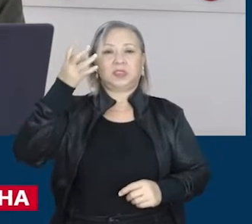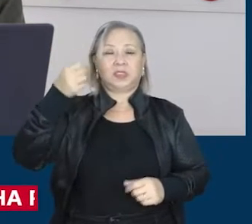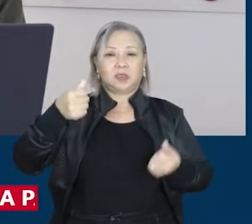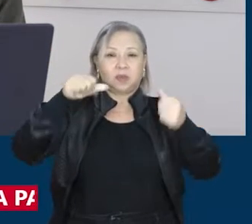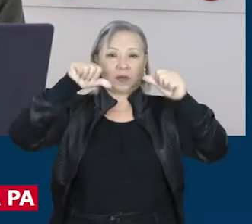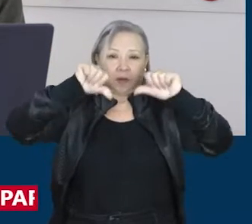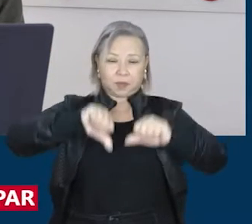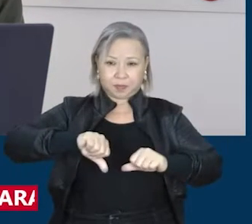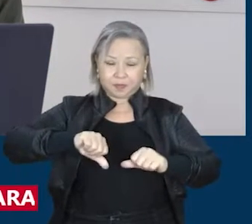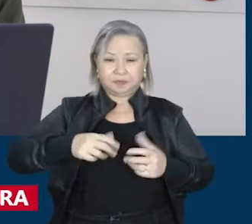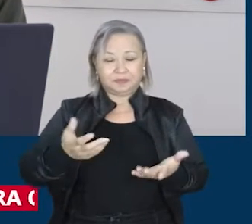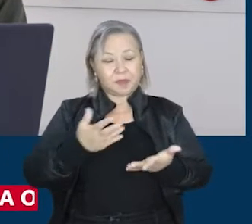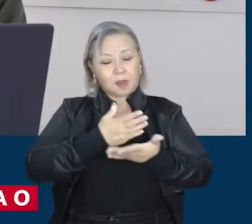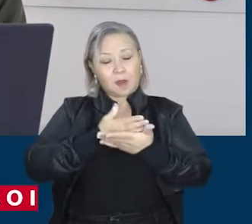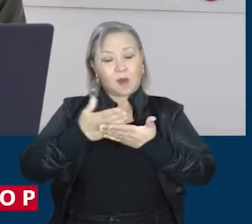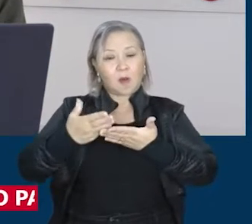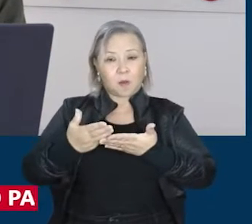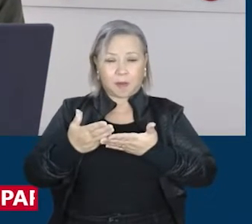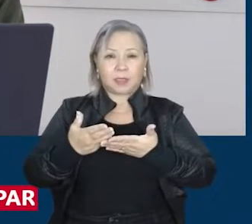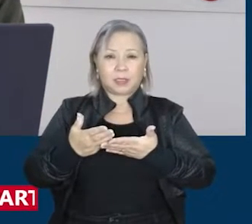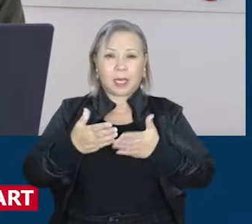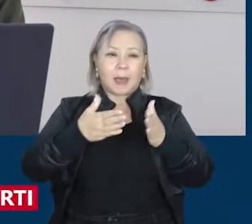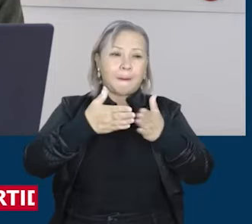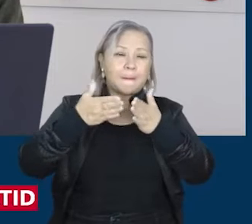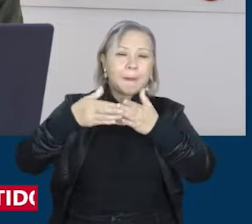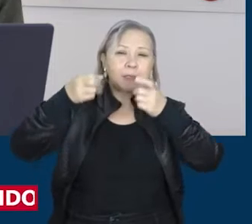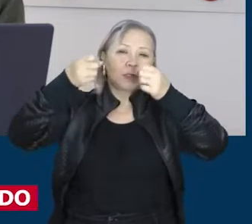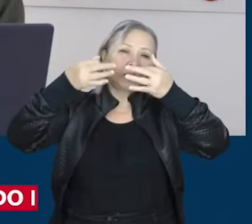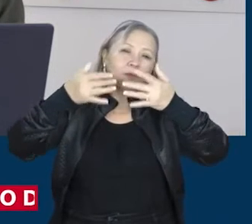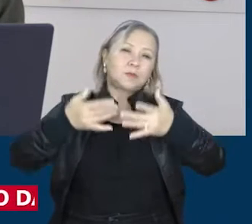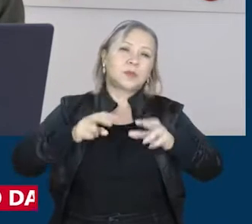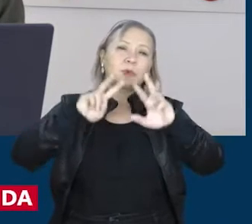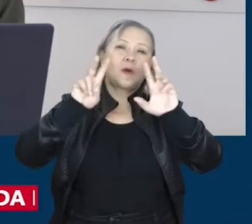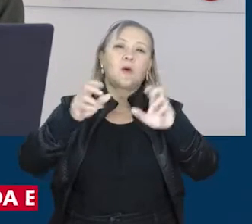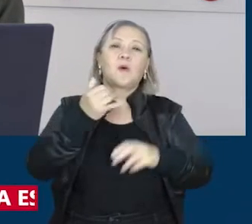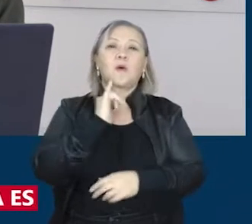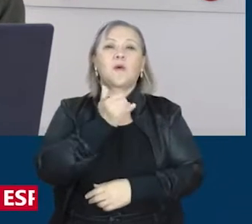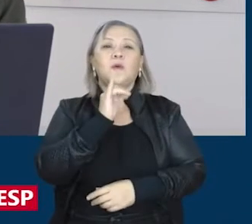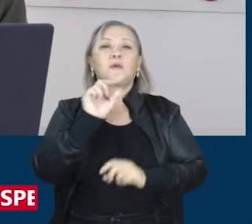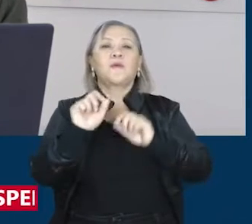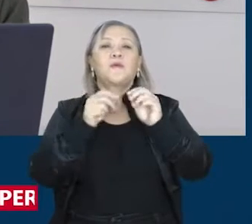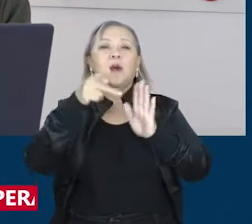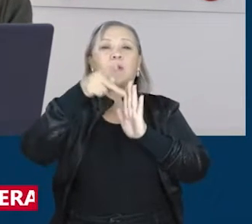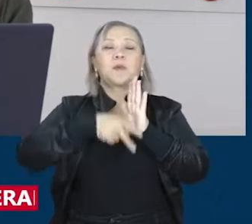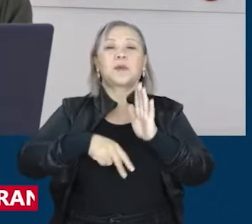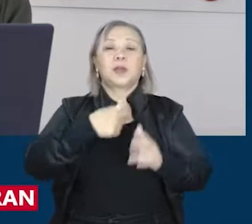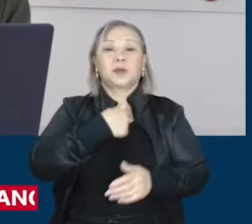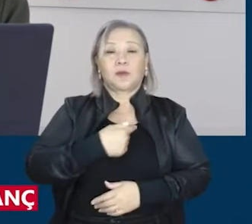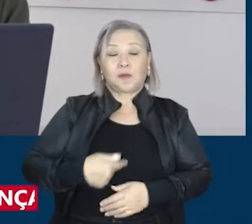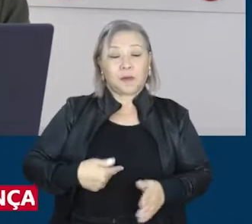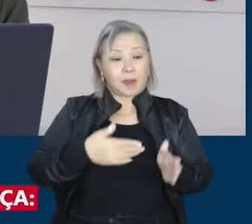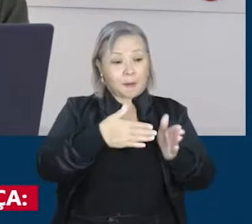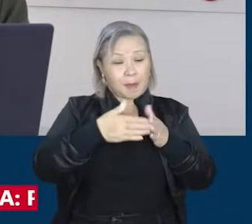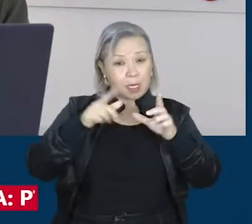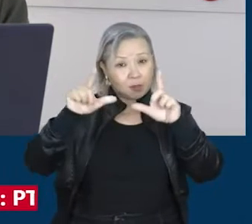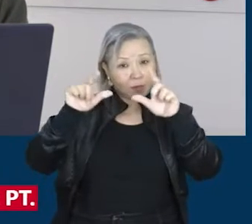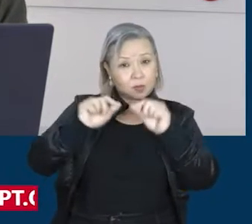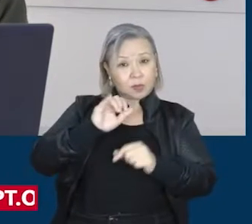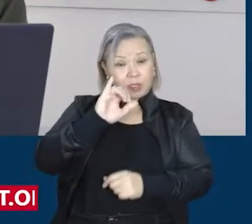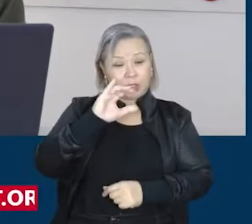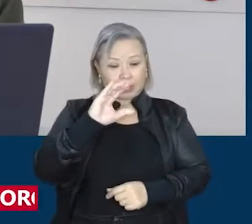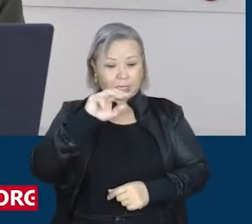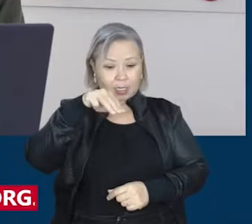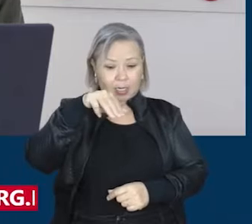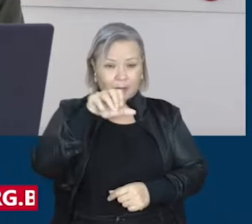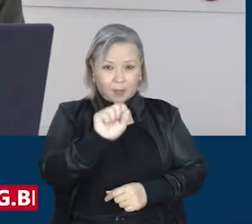gente queria começar pedindo sua explicação sobre o que diz o projeto do governo que pede a redução do ICMS, né?